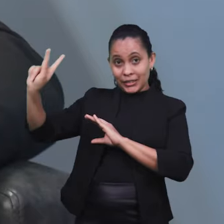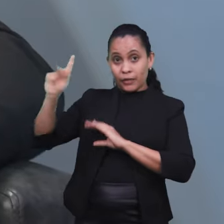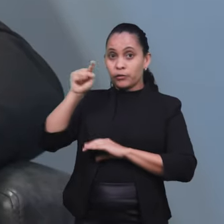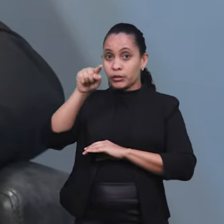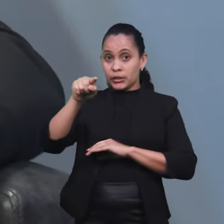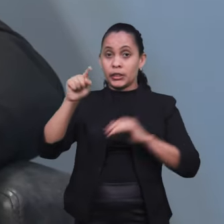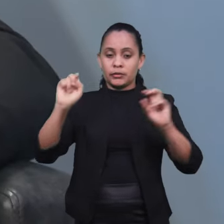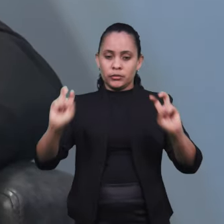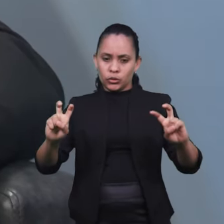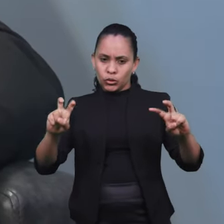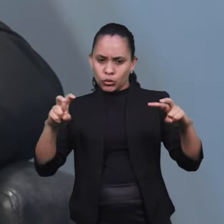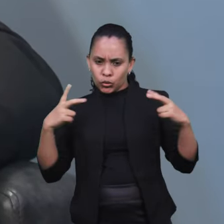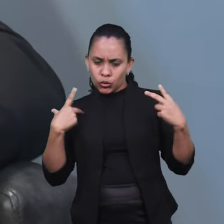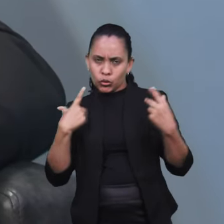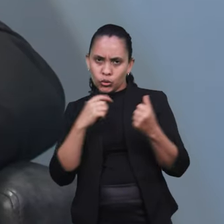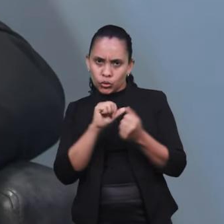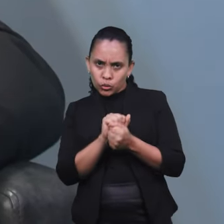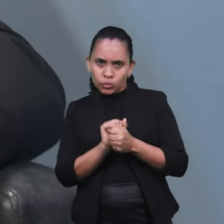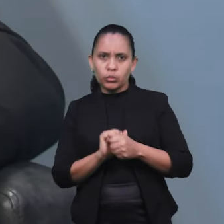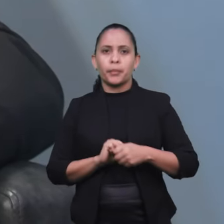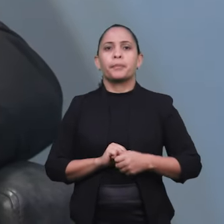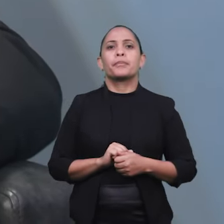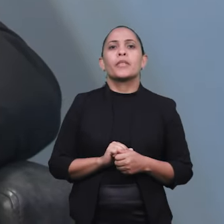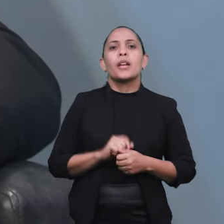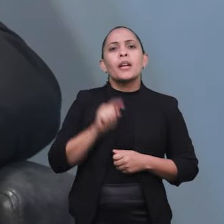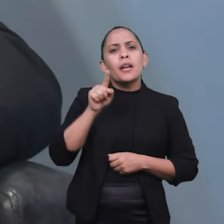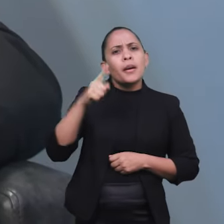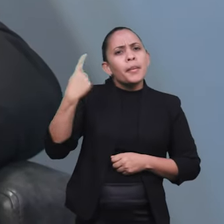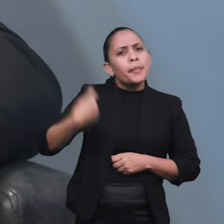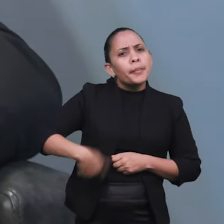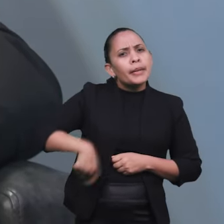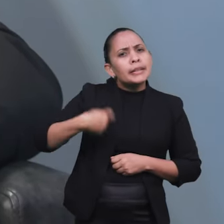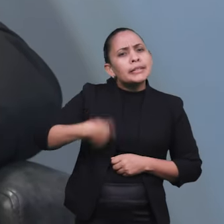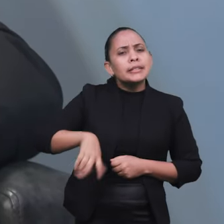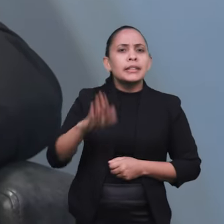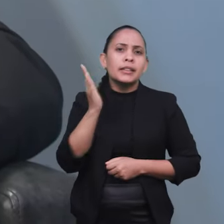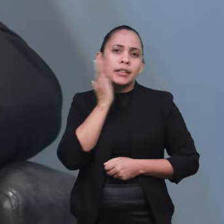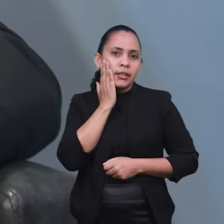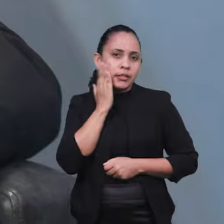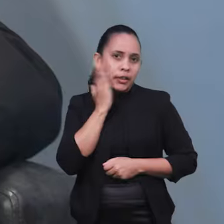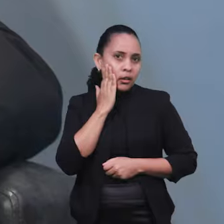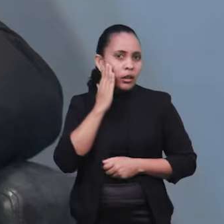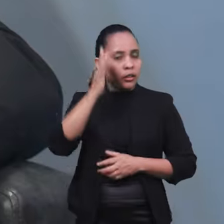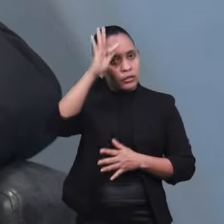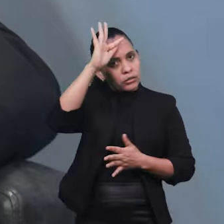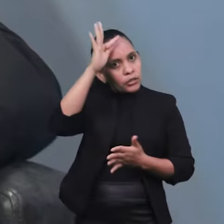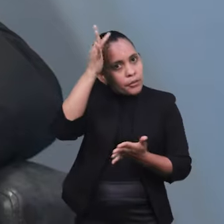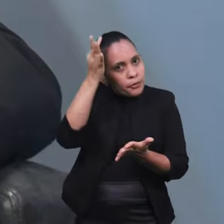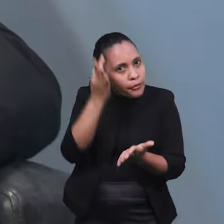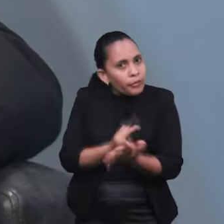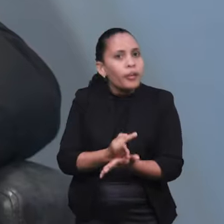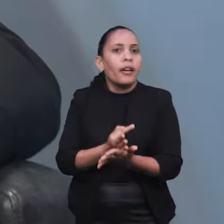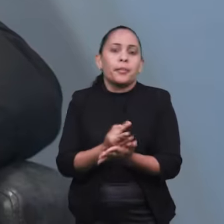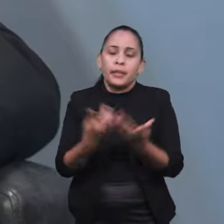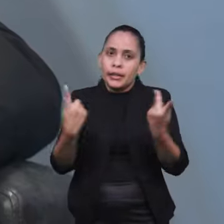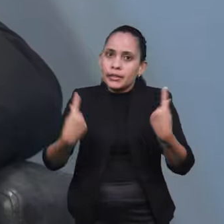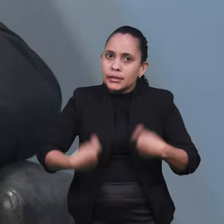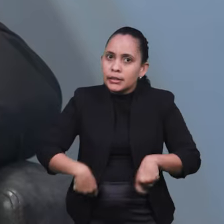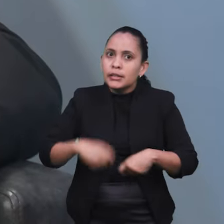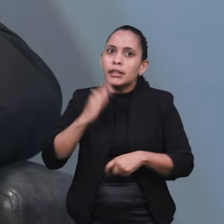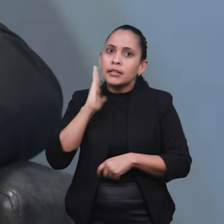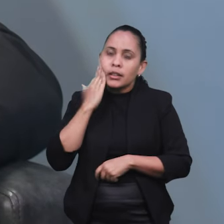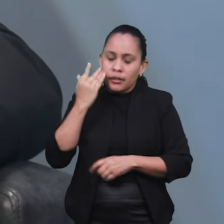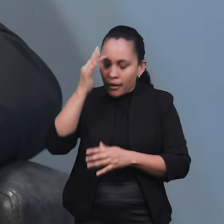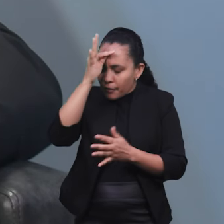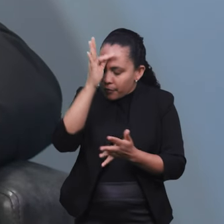que participa conosco desse programa, você que está acompanhando, você precisa ter uma consciência de fé. Você precisa ter uma consciência